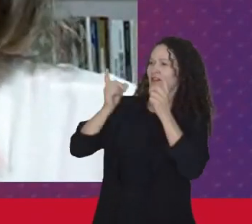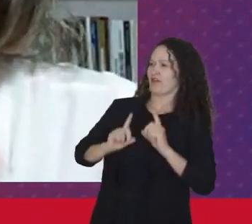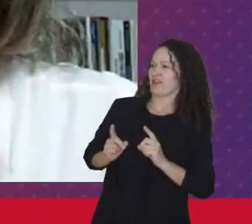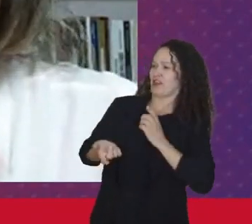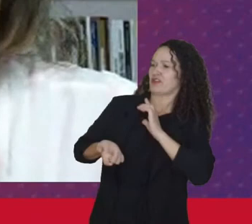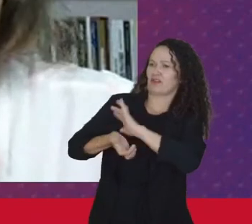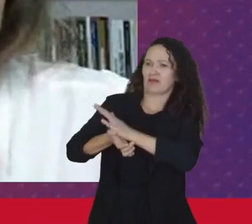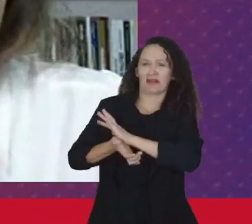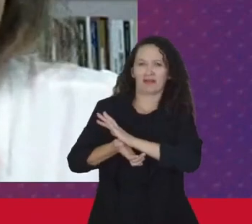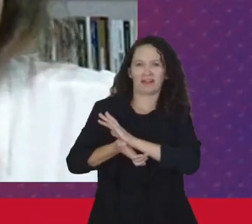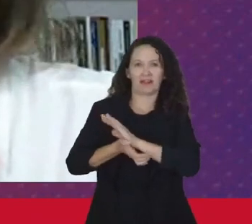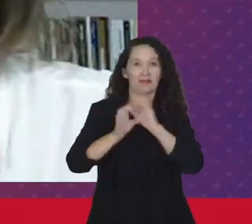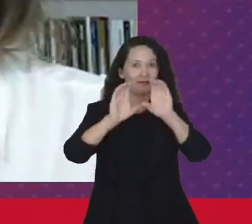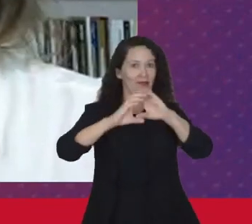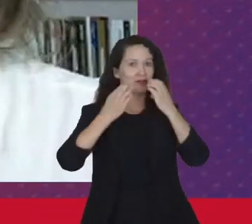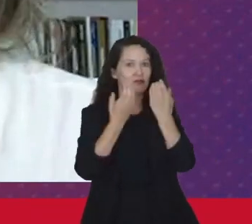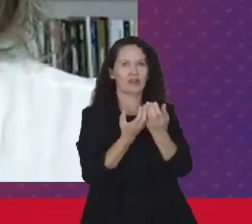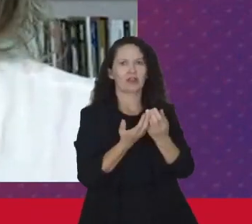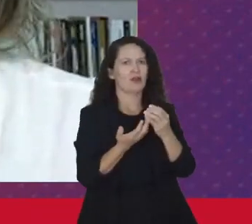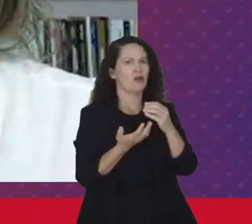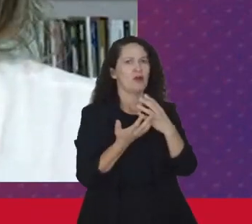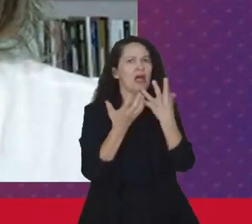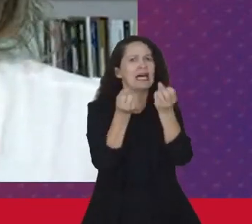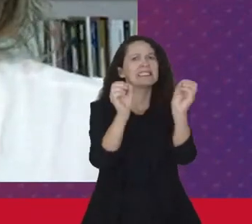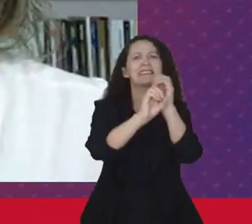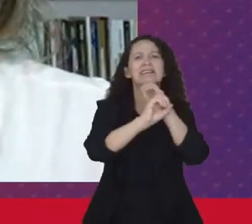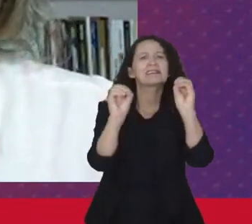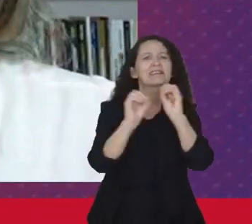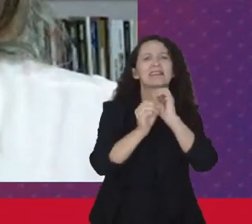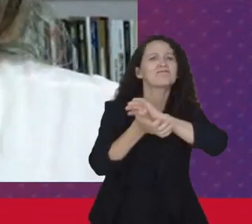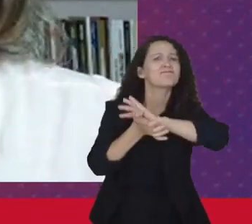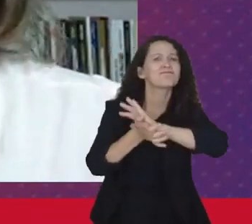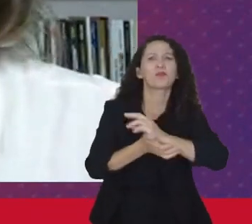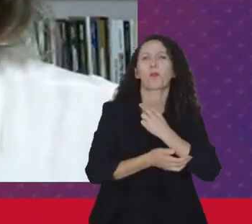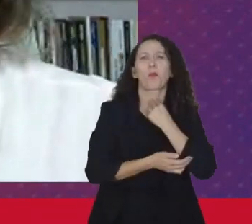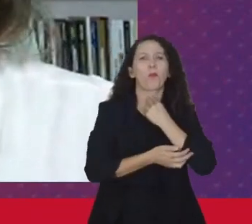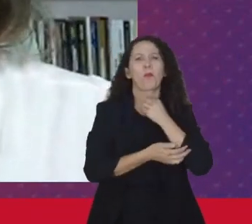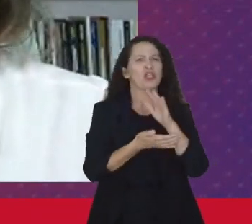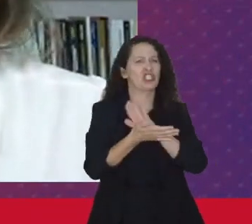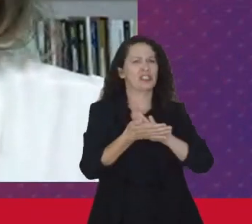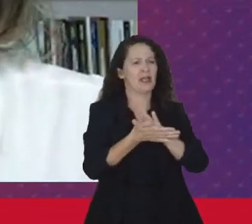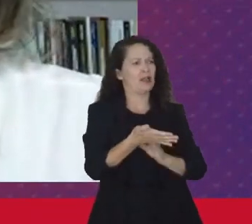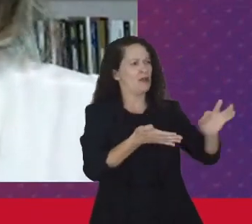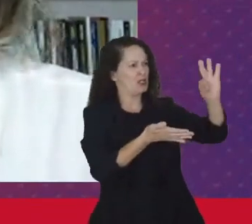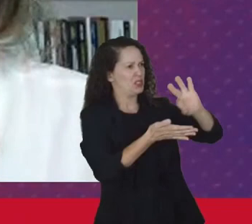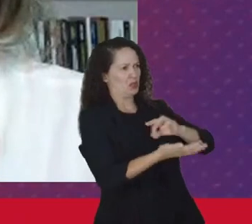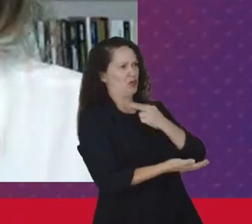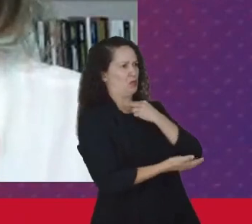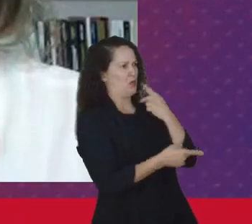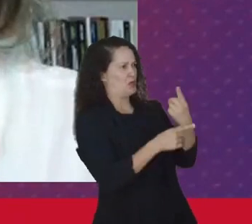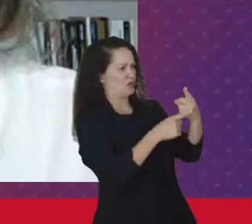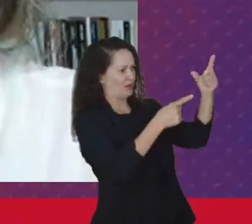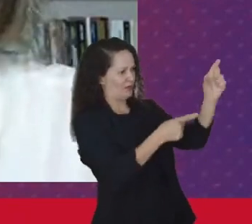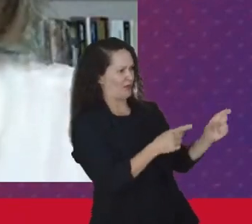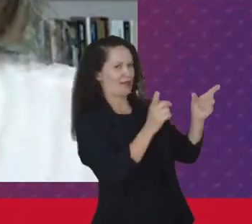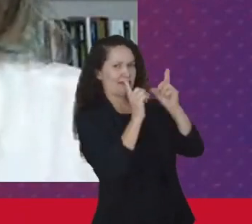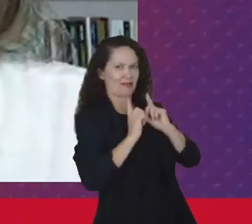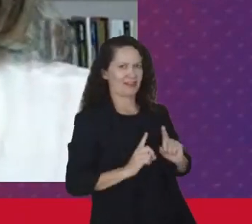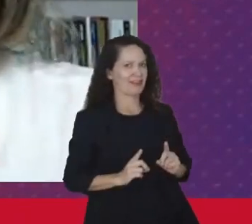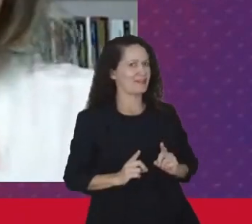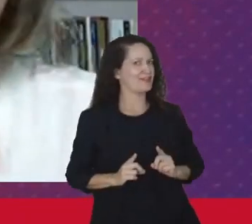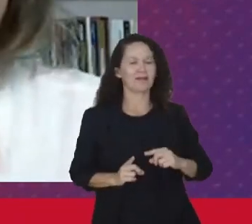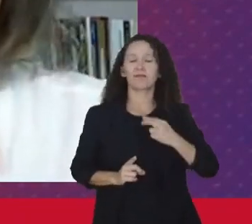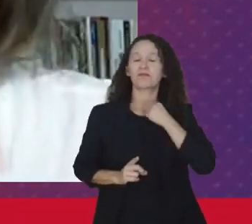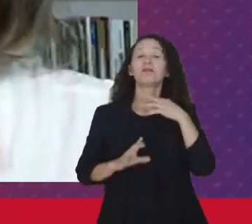não admite qualquer discriminação com base em deficiência, ou seja, nenhuma matrícula pode ser negada porque uma pessoa